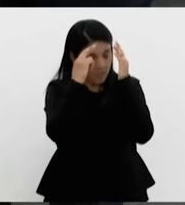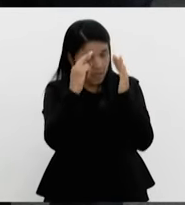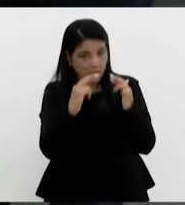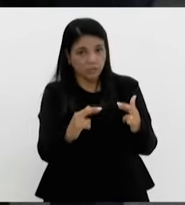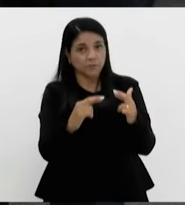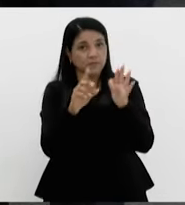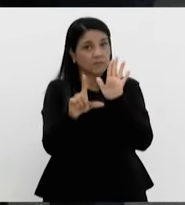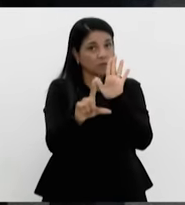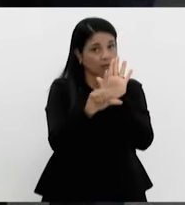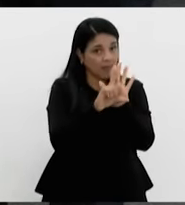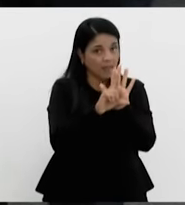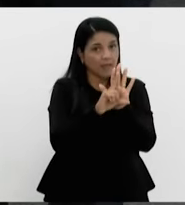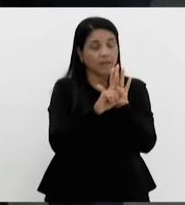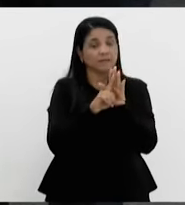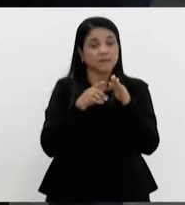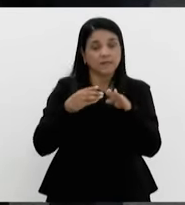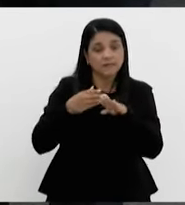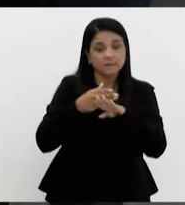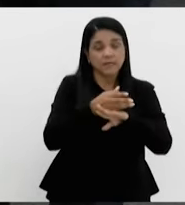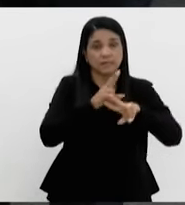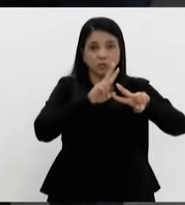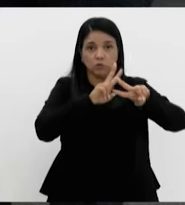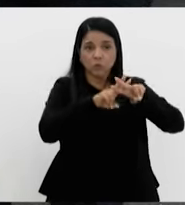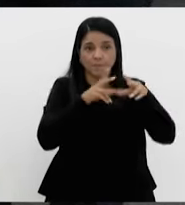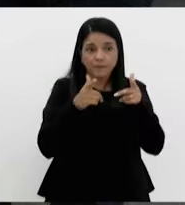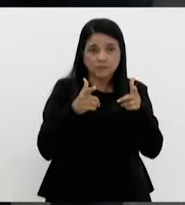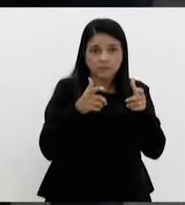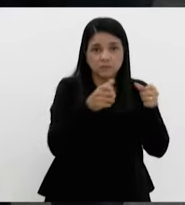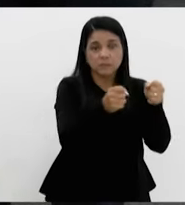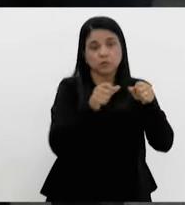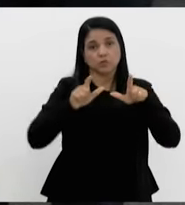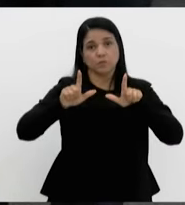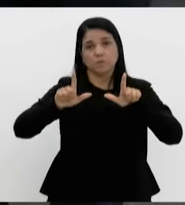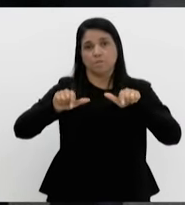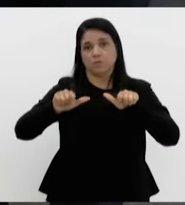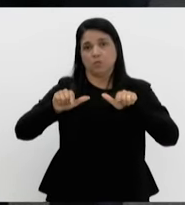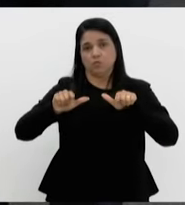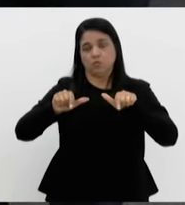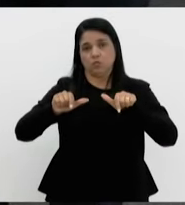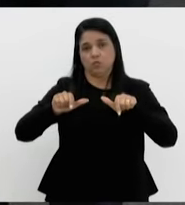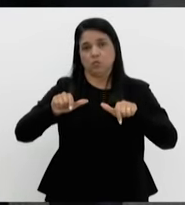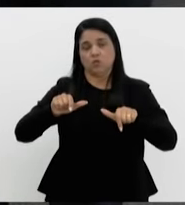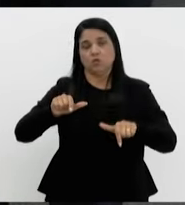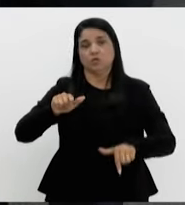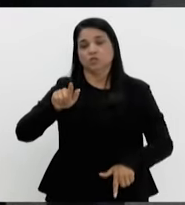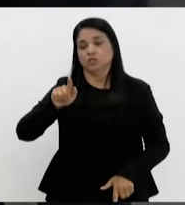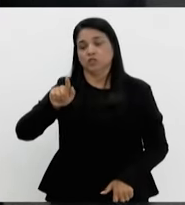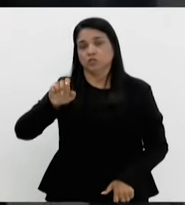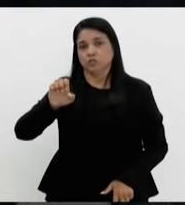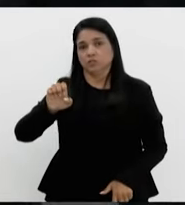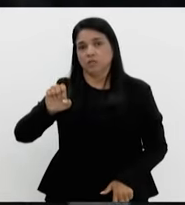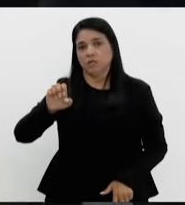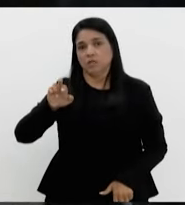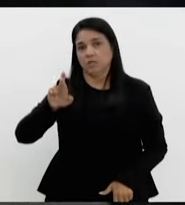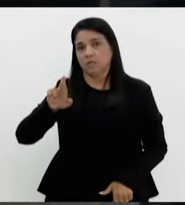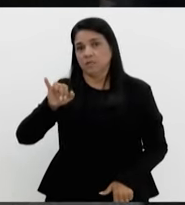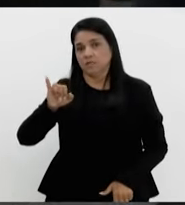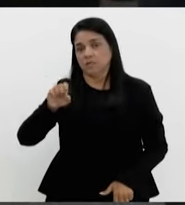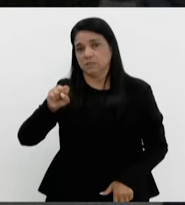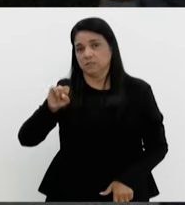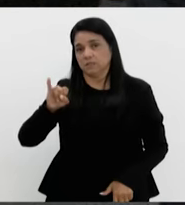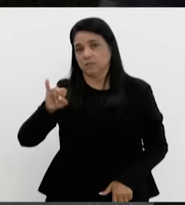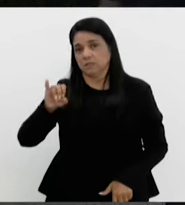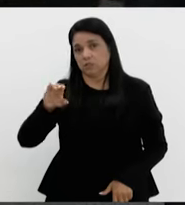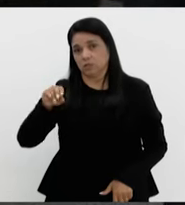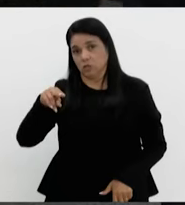de um presídio, de um complexo de presídio daquela envergadura. Na realidade, os servidores ali, os policiais penais, que eu tenho